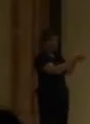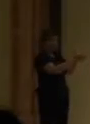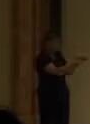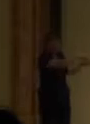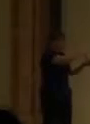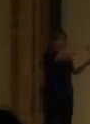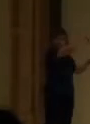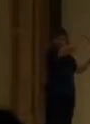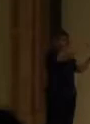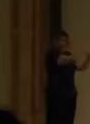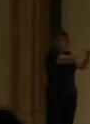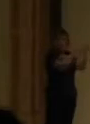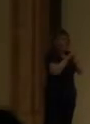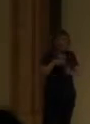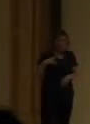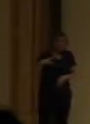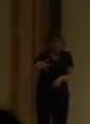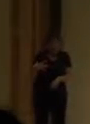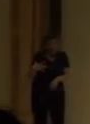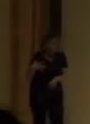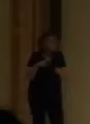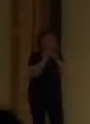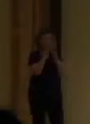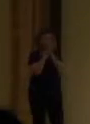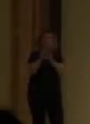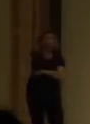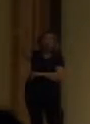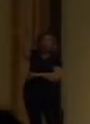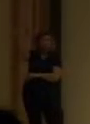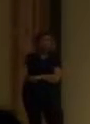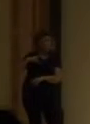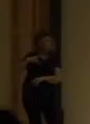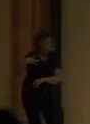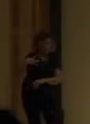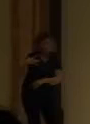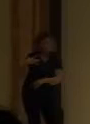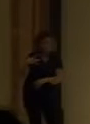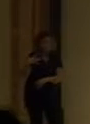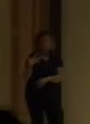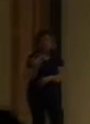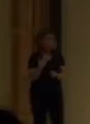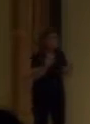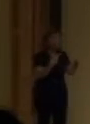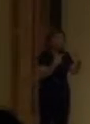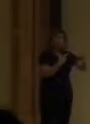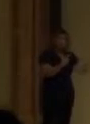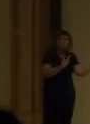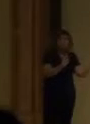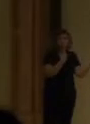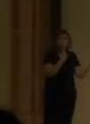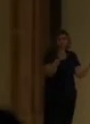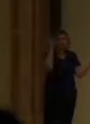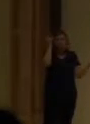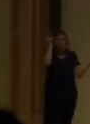maneira completamente distinta. Uns perguntavam se calhar são animais, se calhar não têm alma, e outros perguntavam se calhar